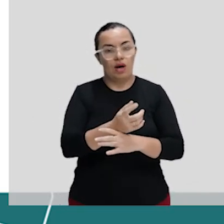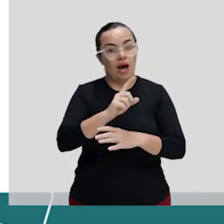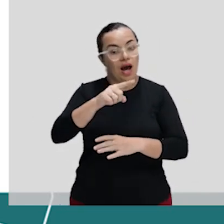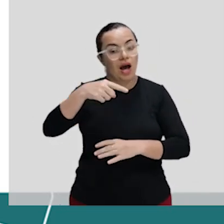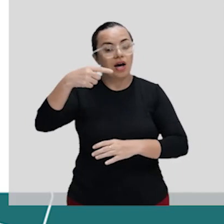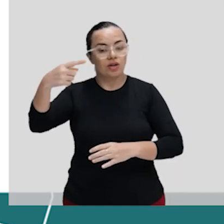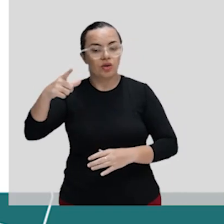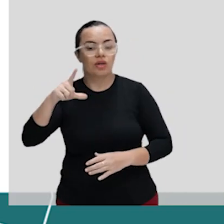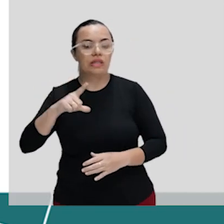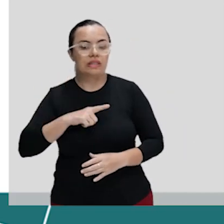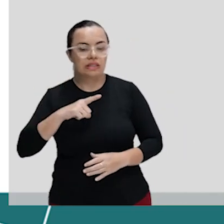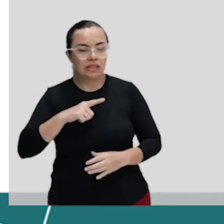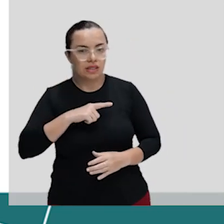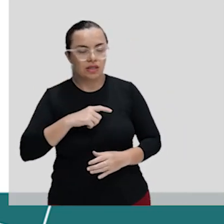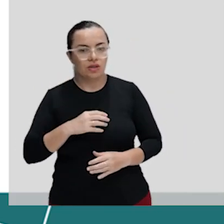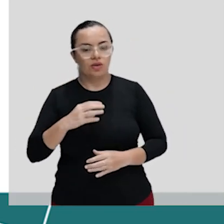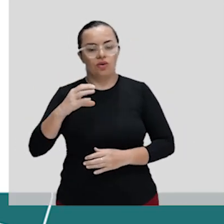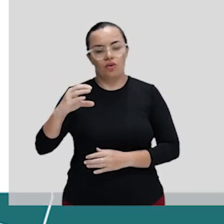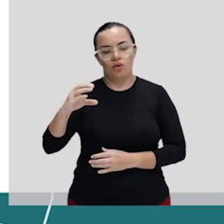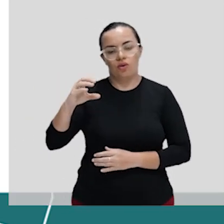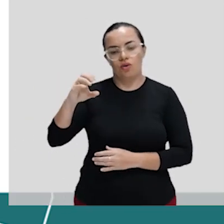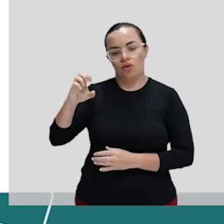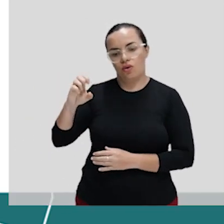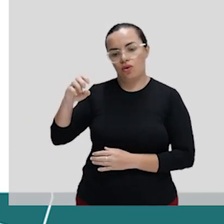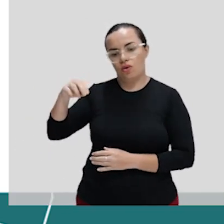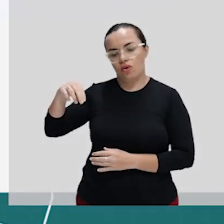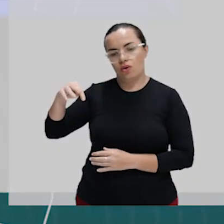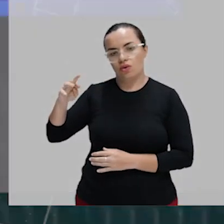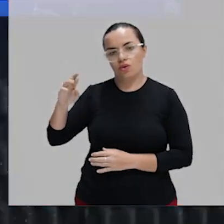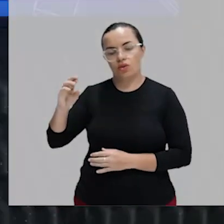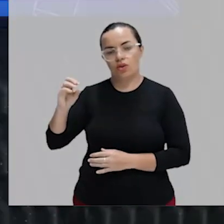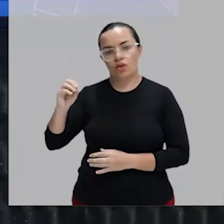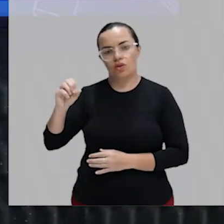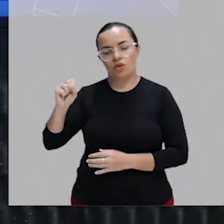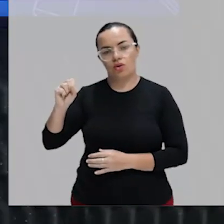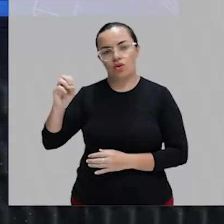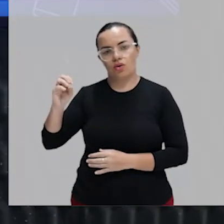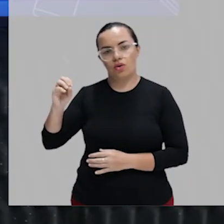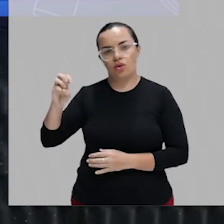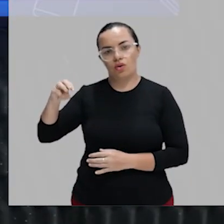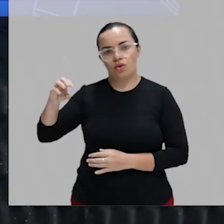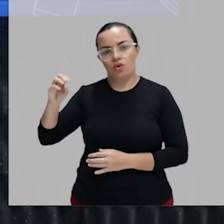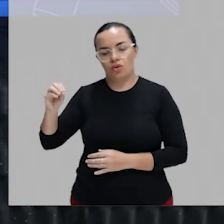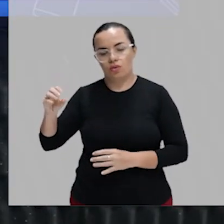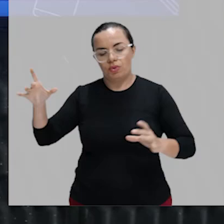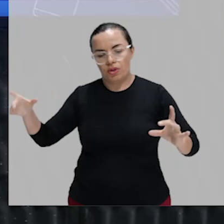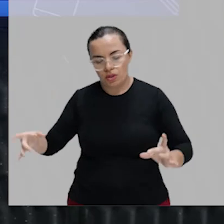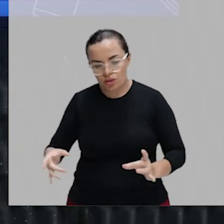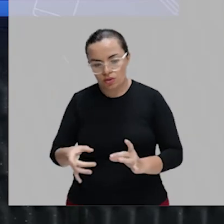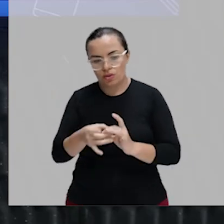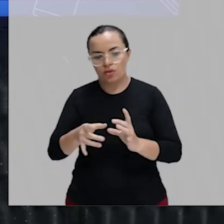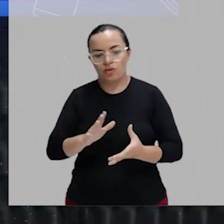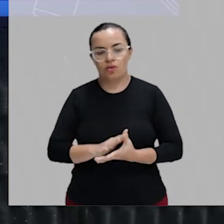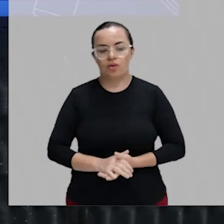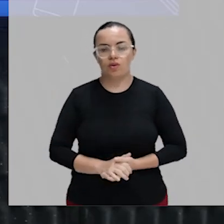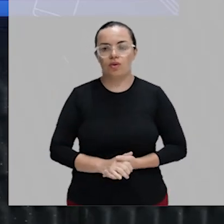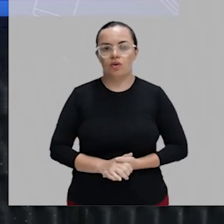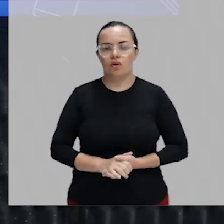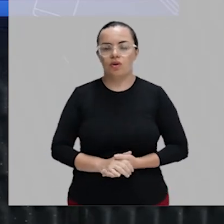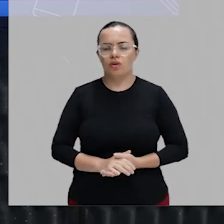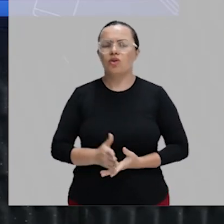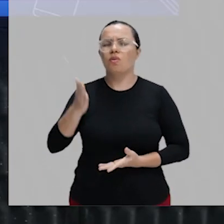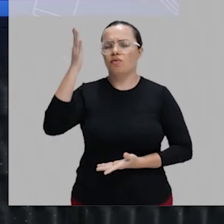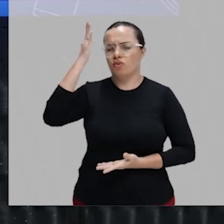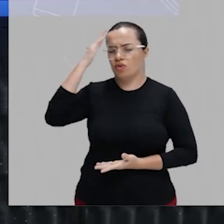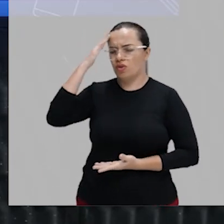perpendicularmente um ao outro. Então, só para vocês entenderem o que eu acabei de ler. Tá vendo esses